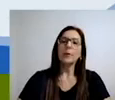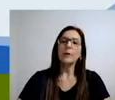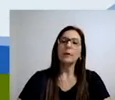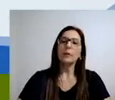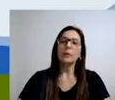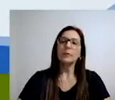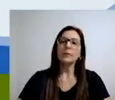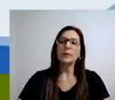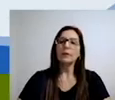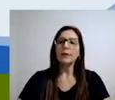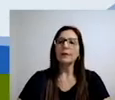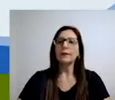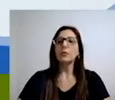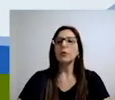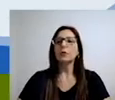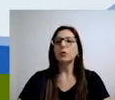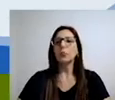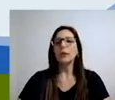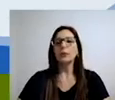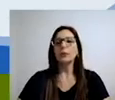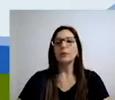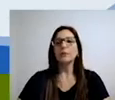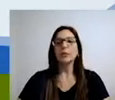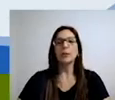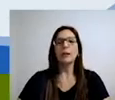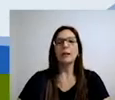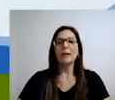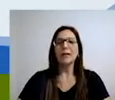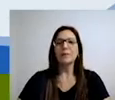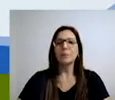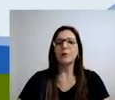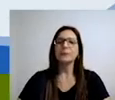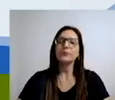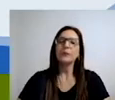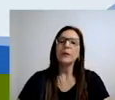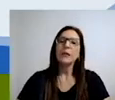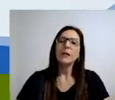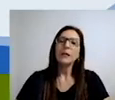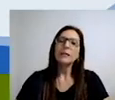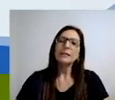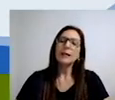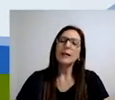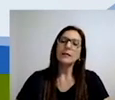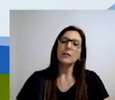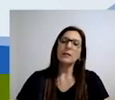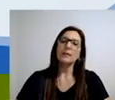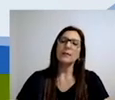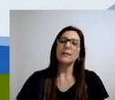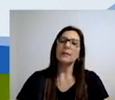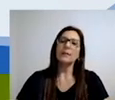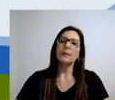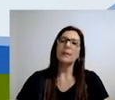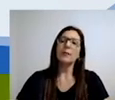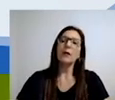têm fecundação interna e órgão copulador que se chama clasper. Existem casos interessantes